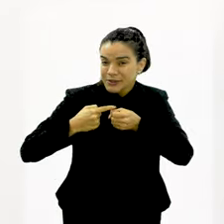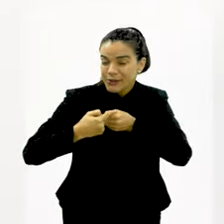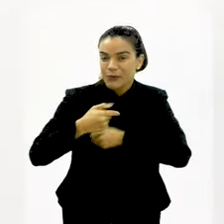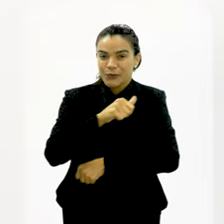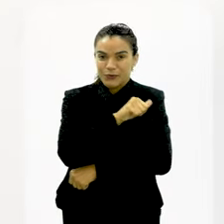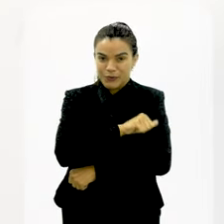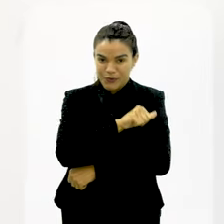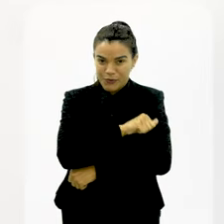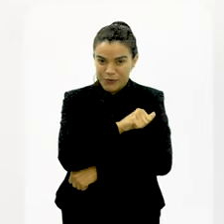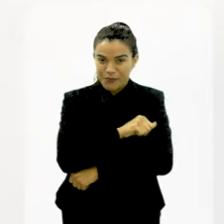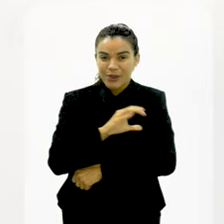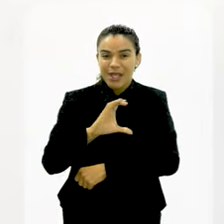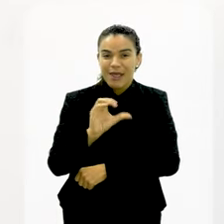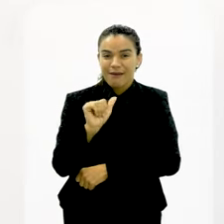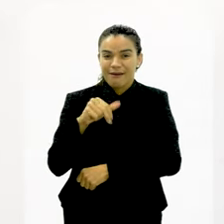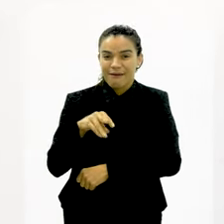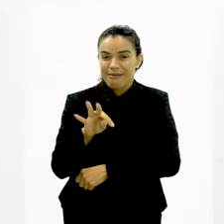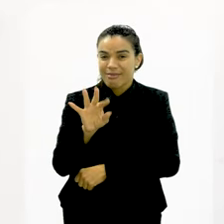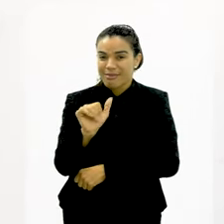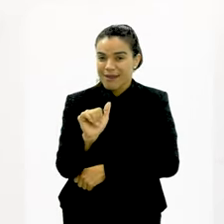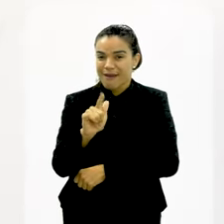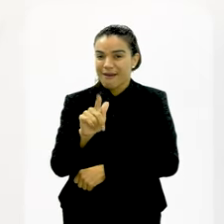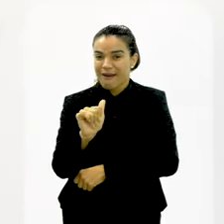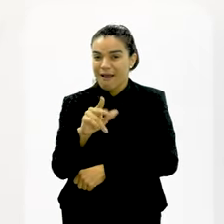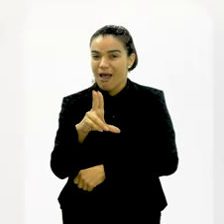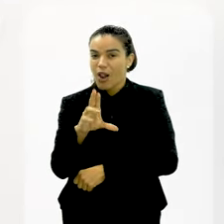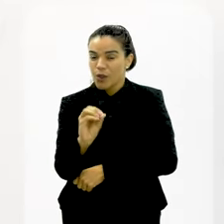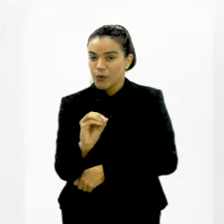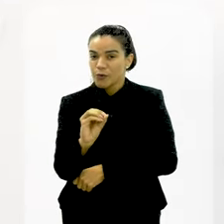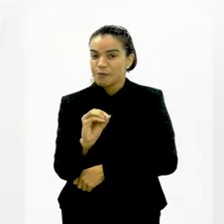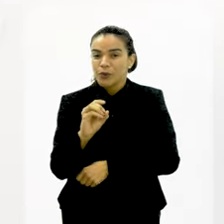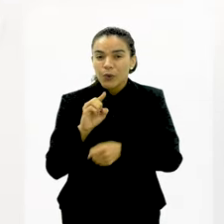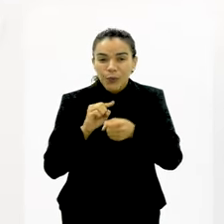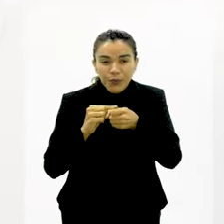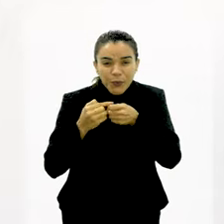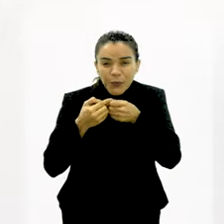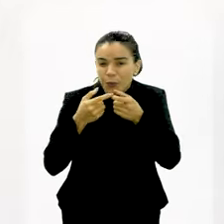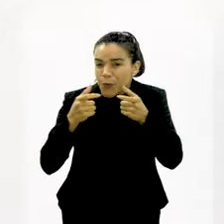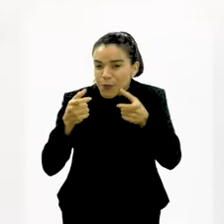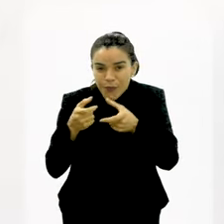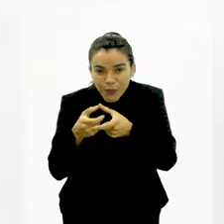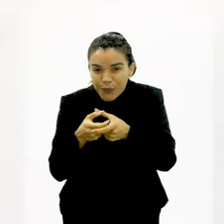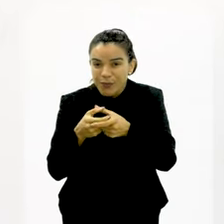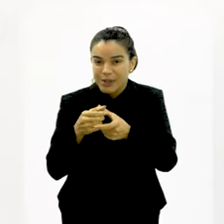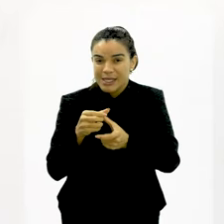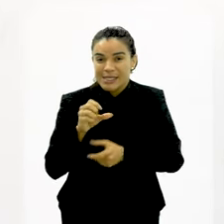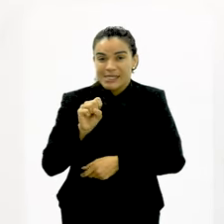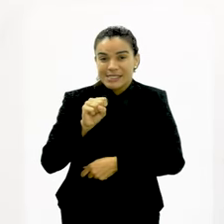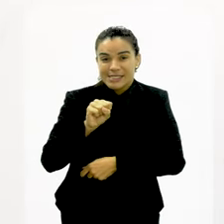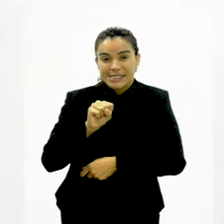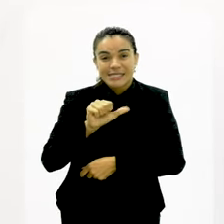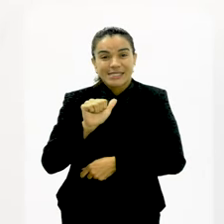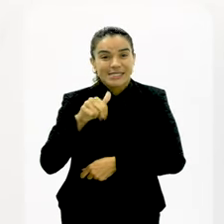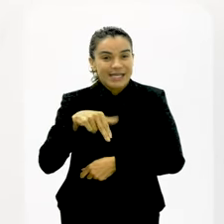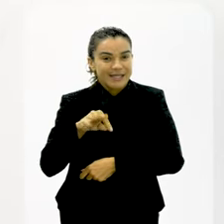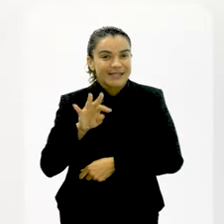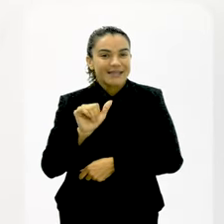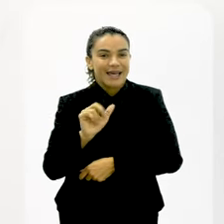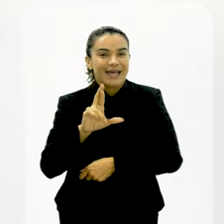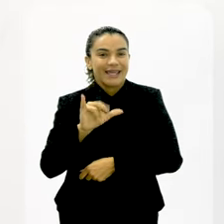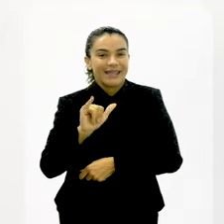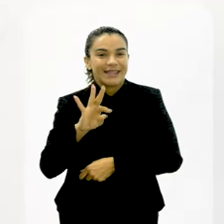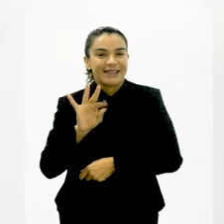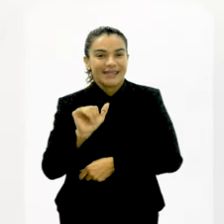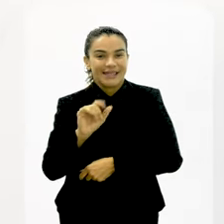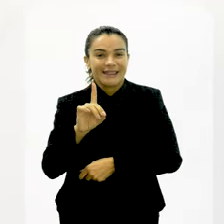Janeiro, município Cantagalo, mais especificamente um distrito chamado Santa Rita da Floresta. Santa Rita